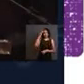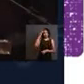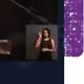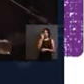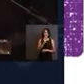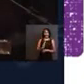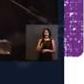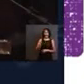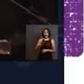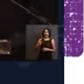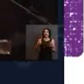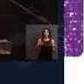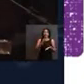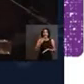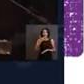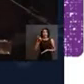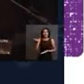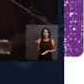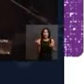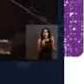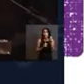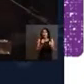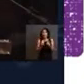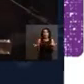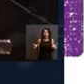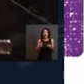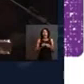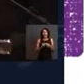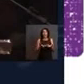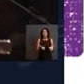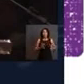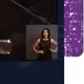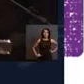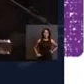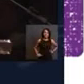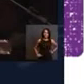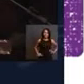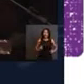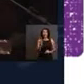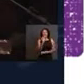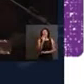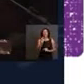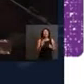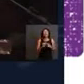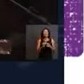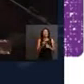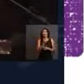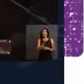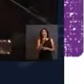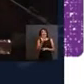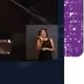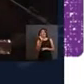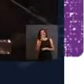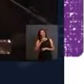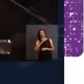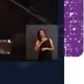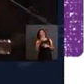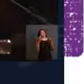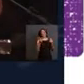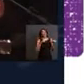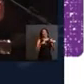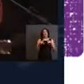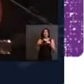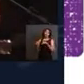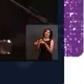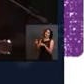preparado para fazer o melhor uso possível desses recursos. Mas não basta o trabalho